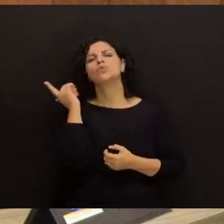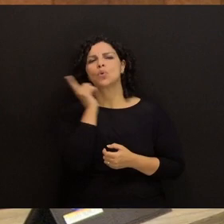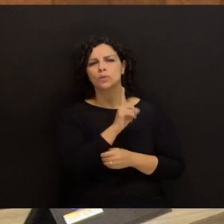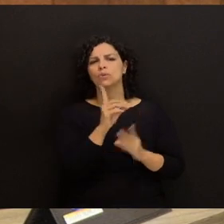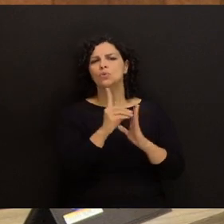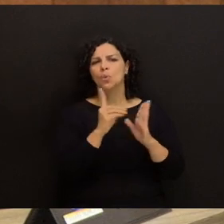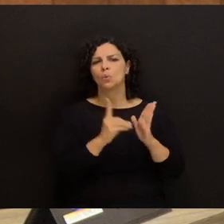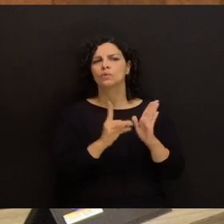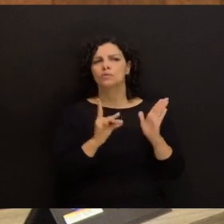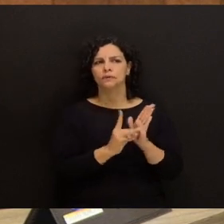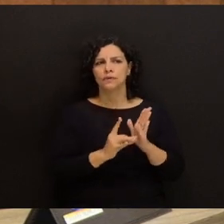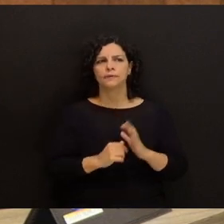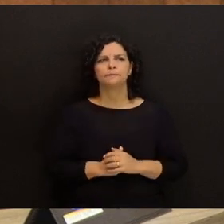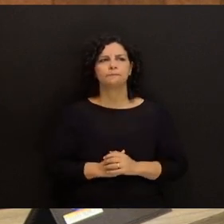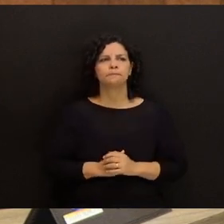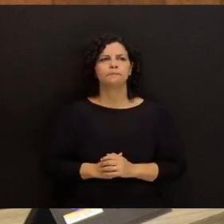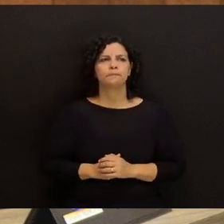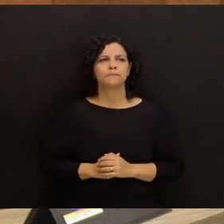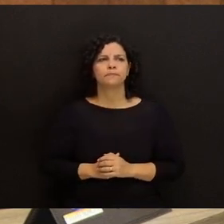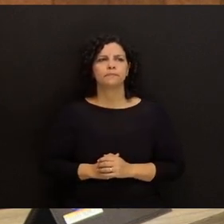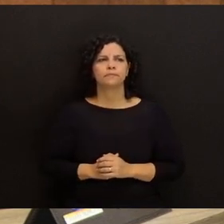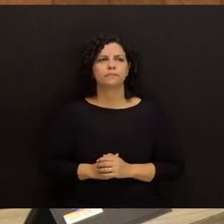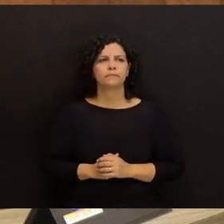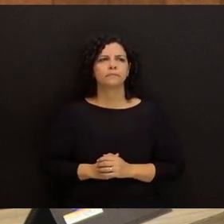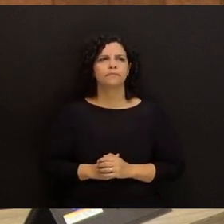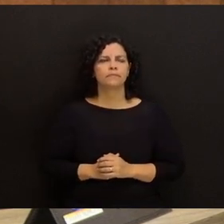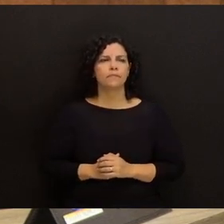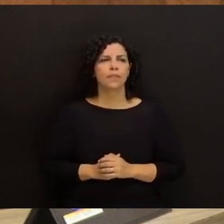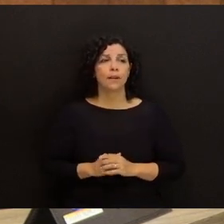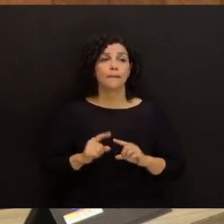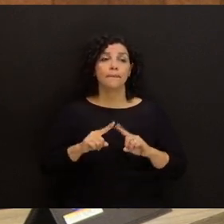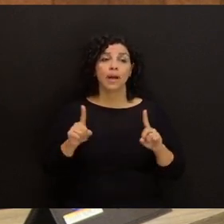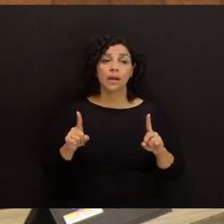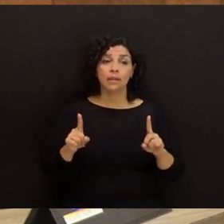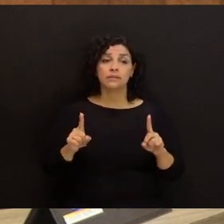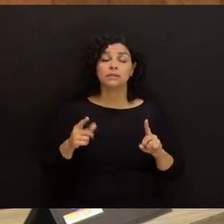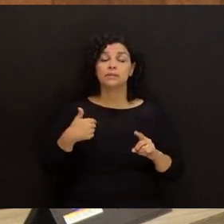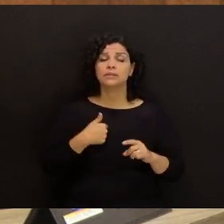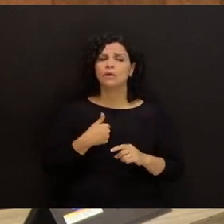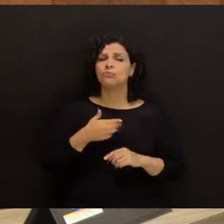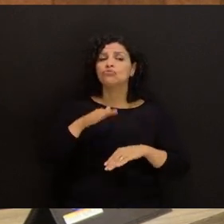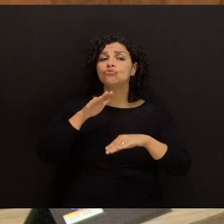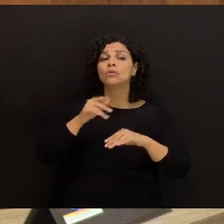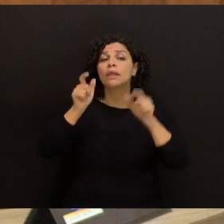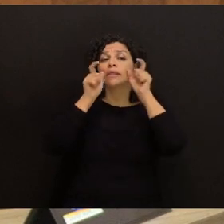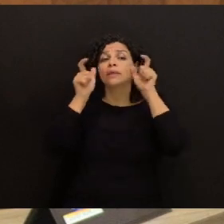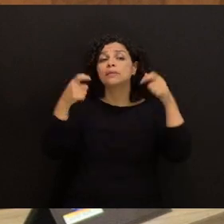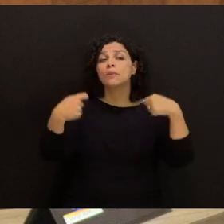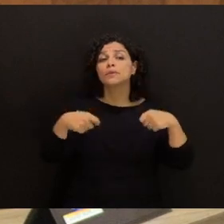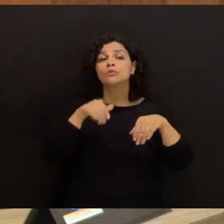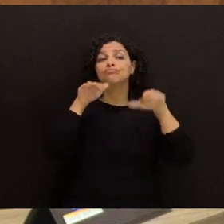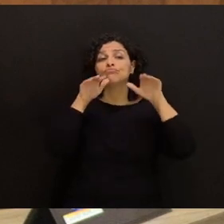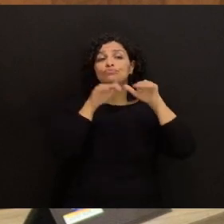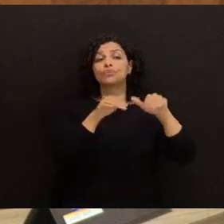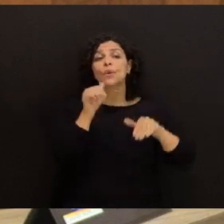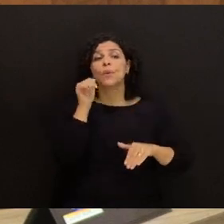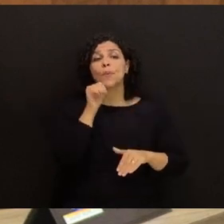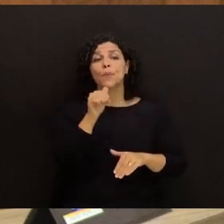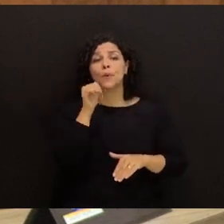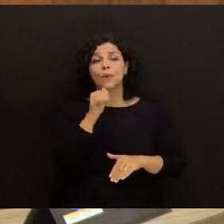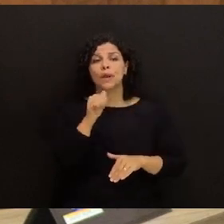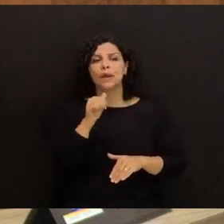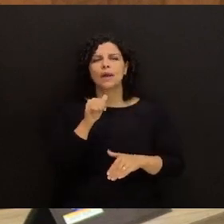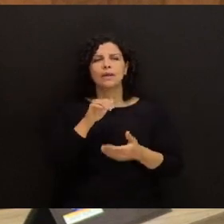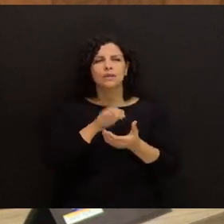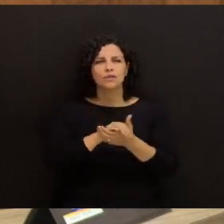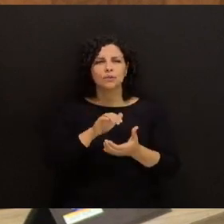do outro lado da BR também na Marambaia né mas eu tô chamando atenção a senhora a esposa do Silvio Monteiro